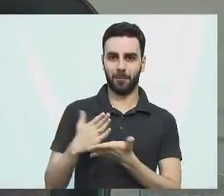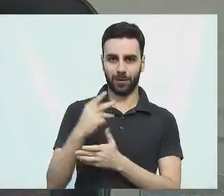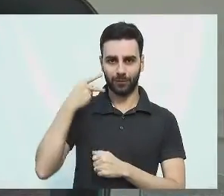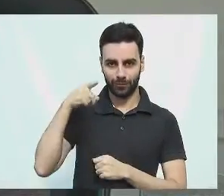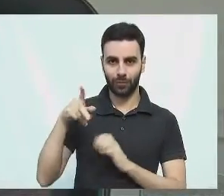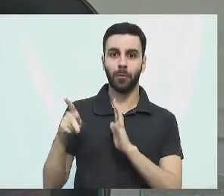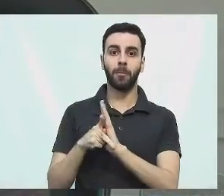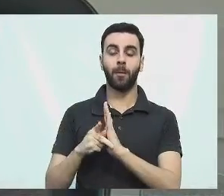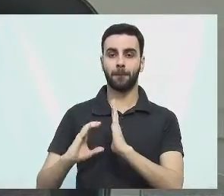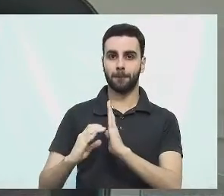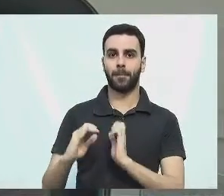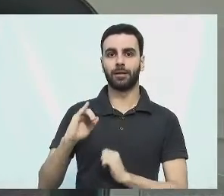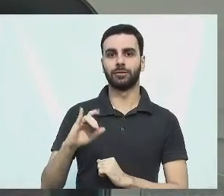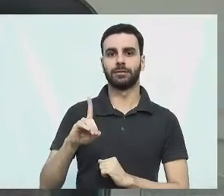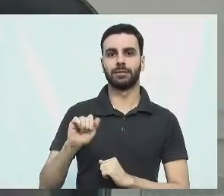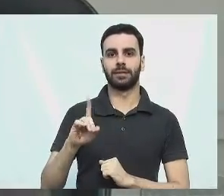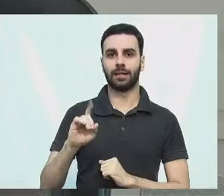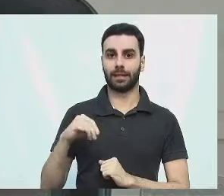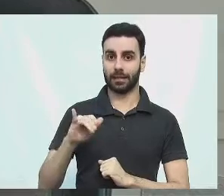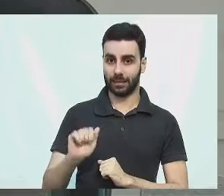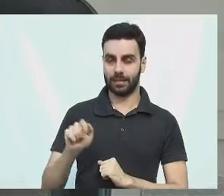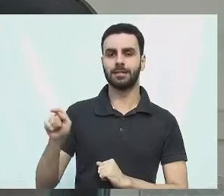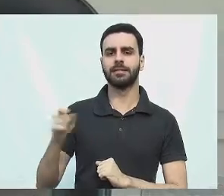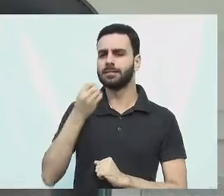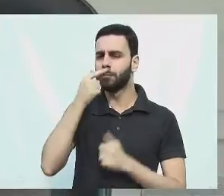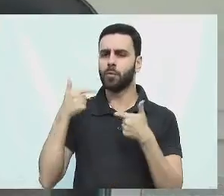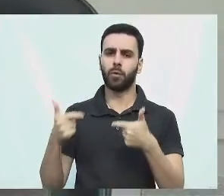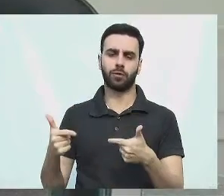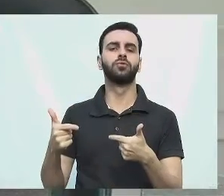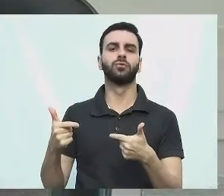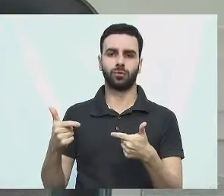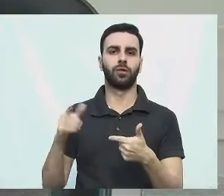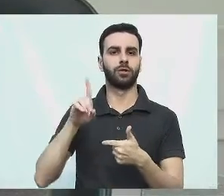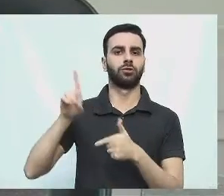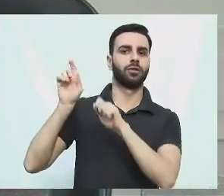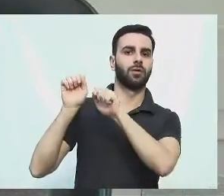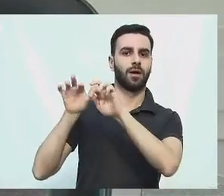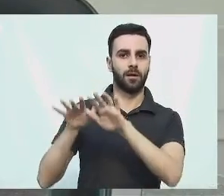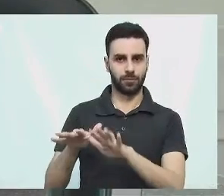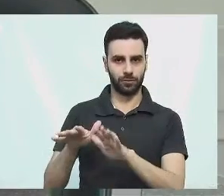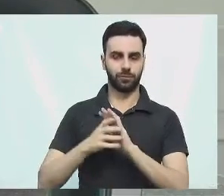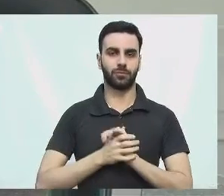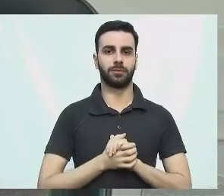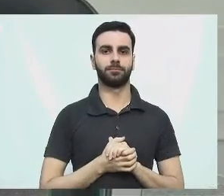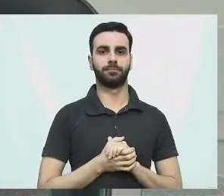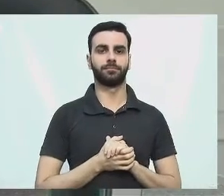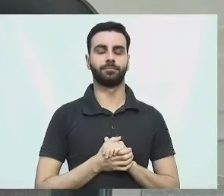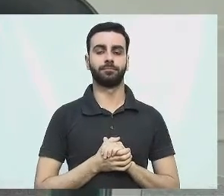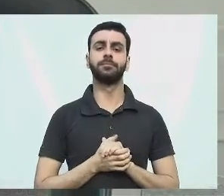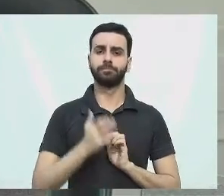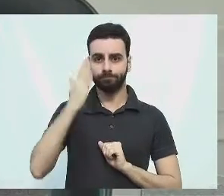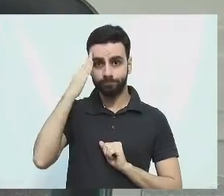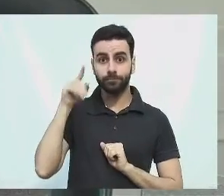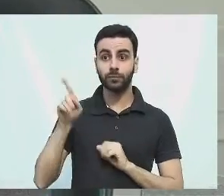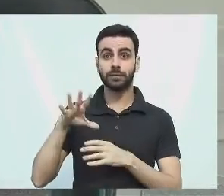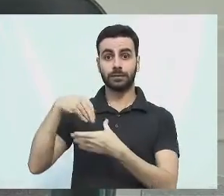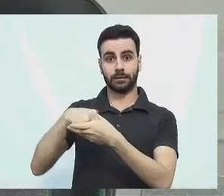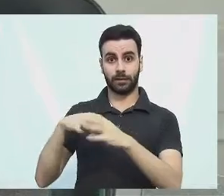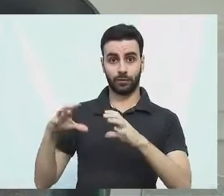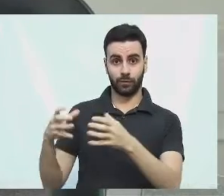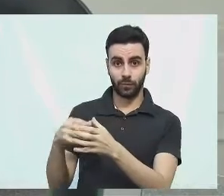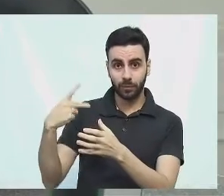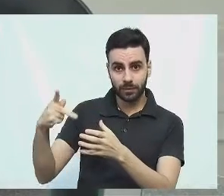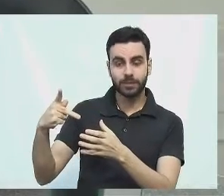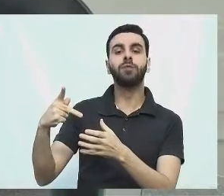Cidadania, toda boa sorte. Que Deus te abençoe nessa nova caminhada. Sei que a sua comunidade, conheço